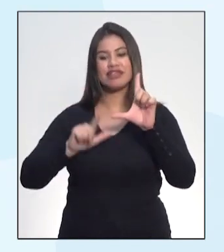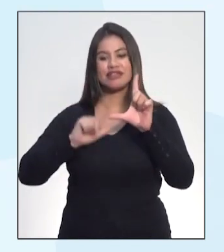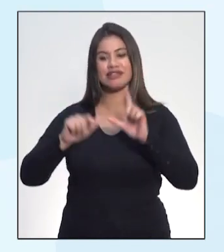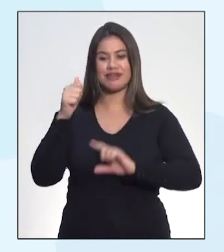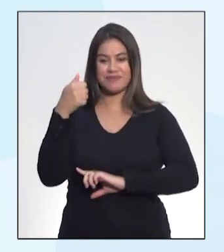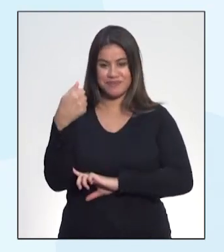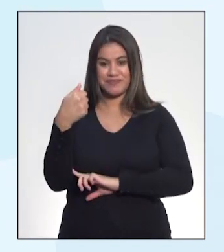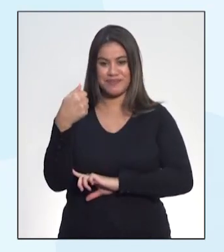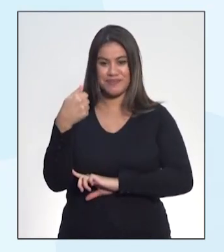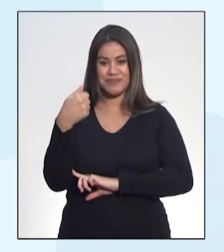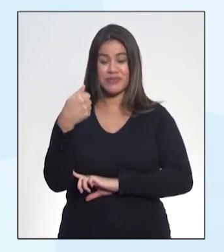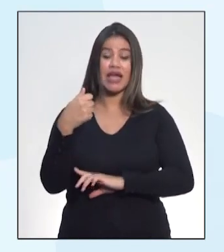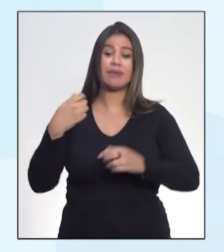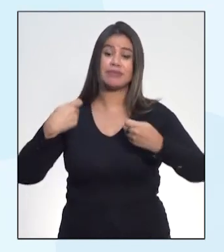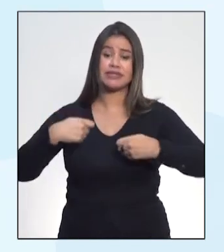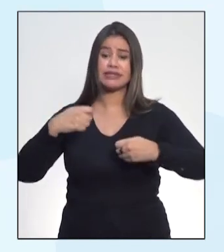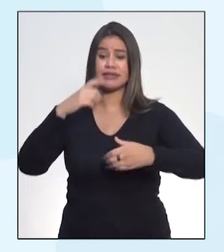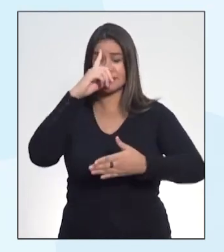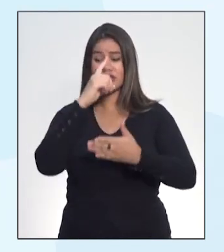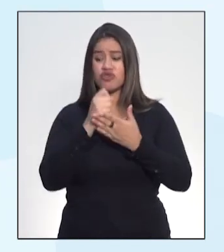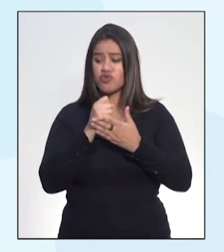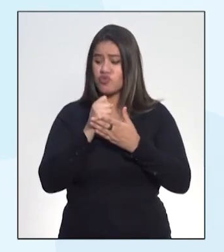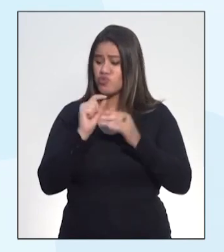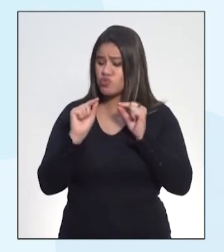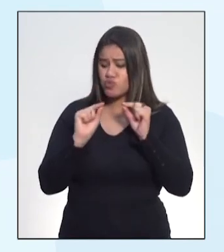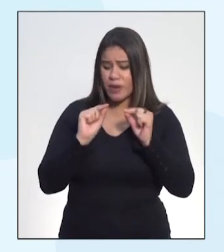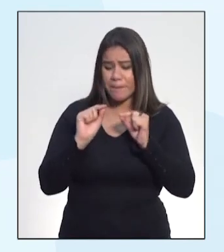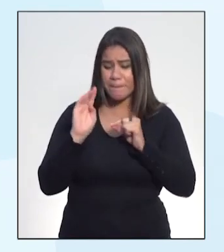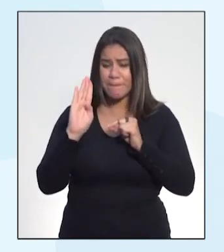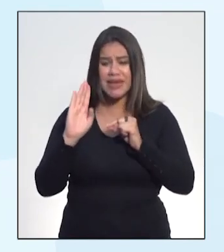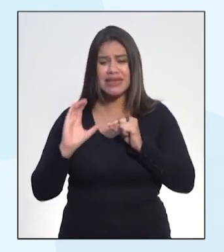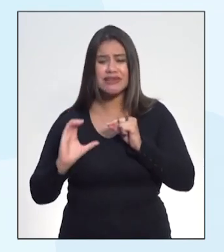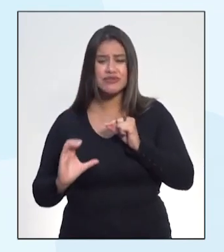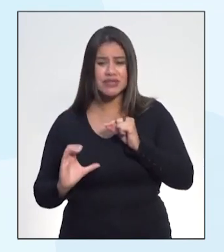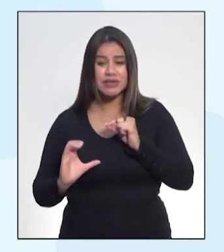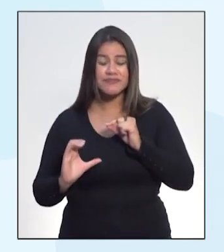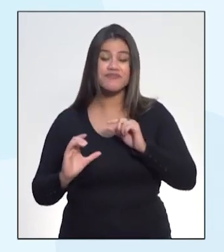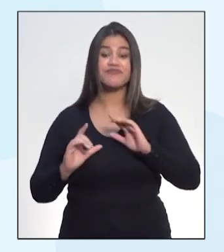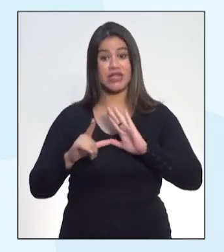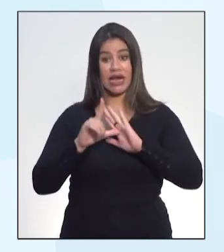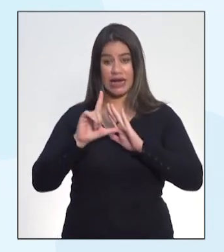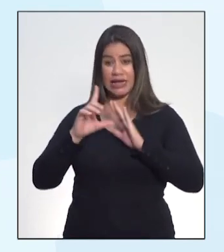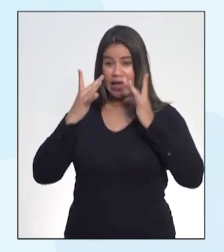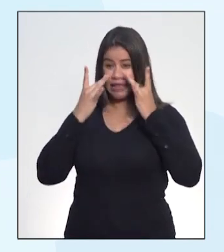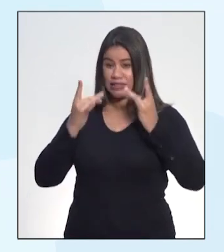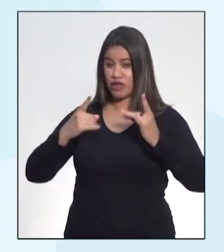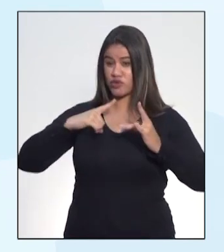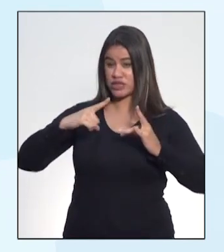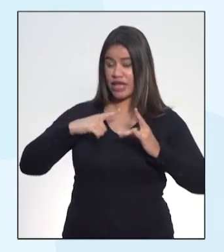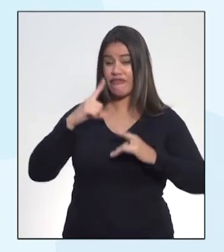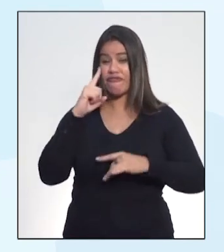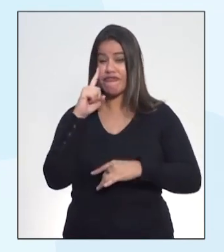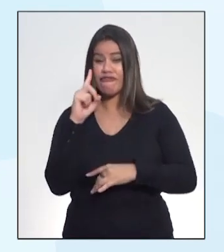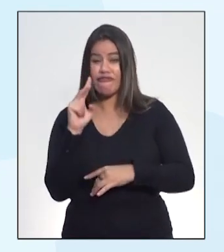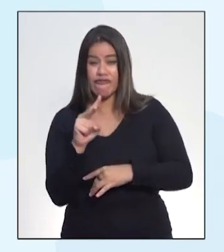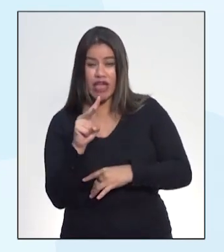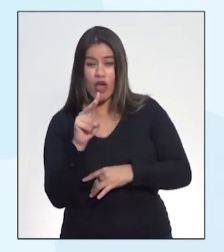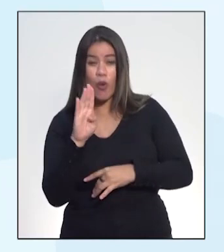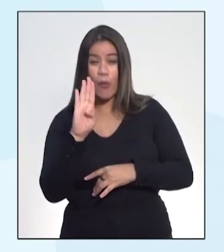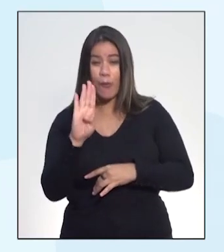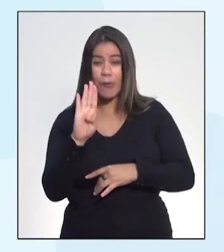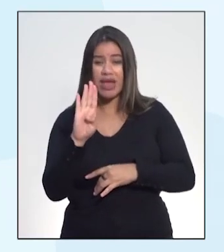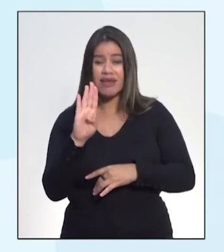Agora, você tem que decidir entre o B e o C. Se você prestou atenção na minha última aula, você olha para o B e você vê que ela é